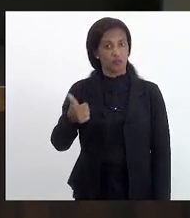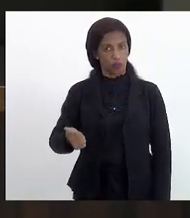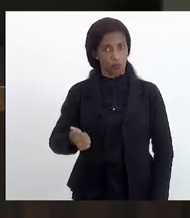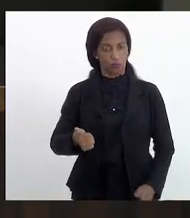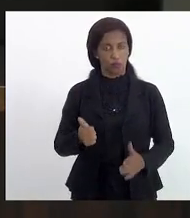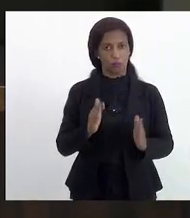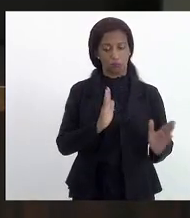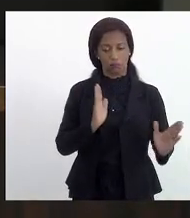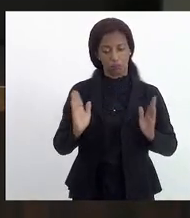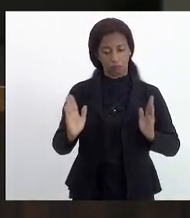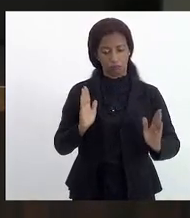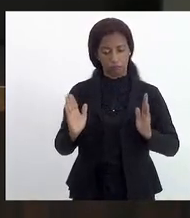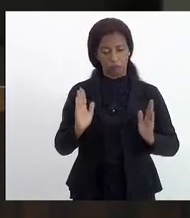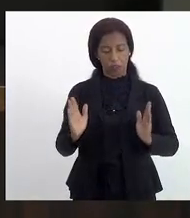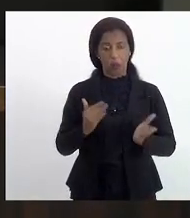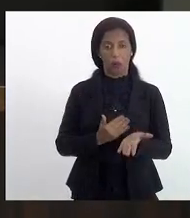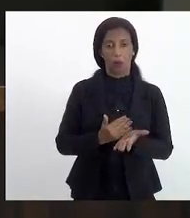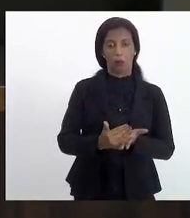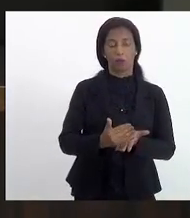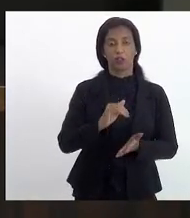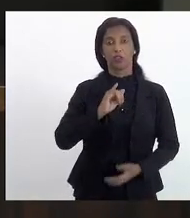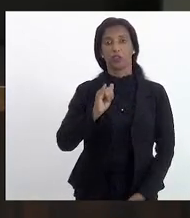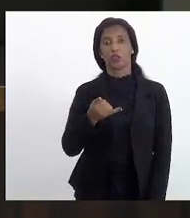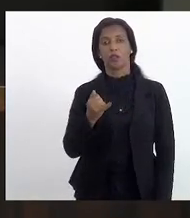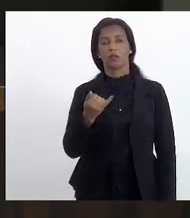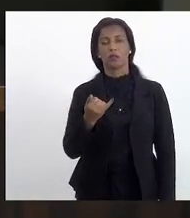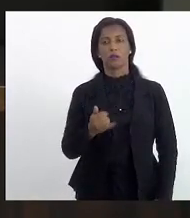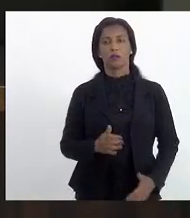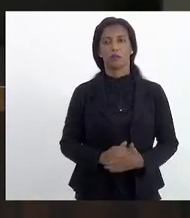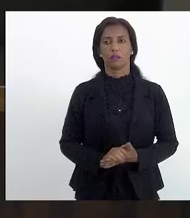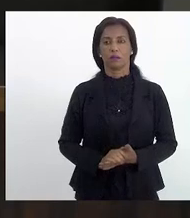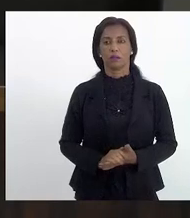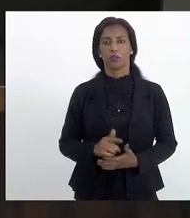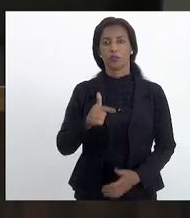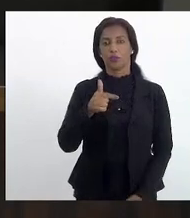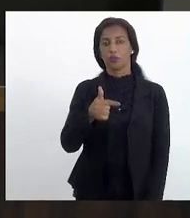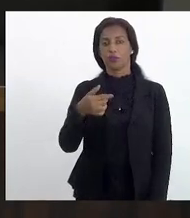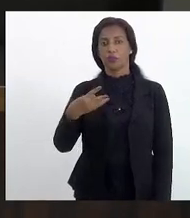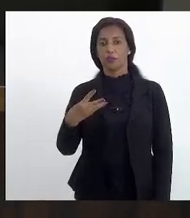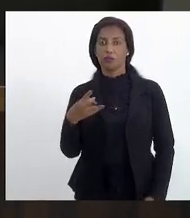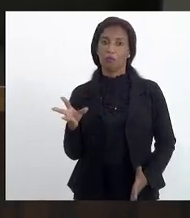Porque vai incidir a partir de janeiro de 23.